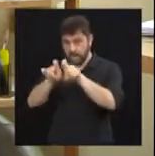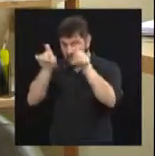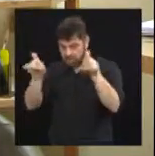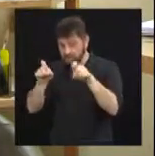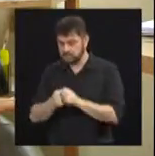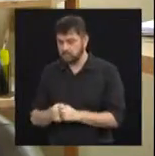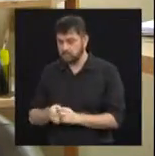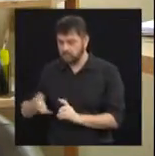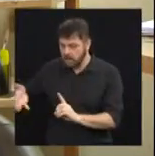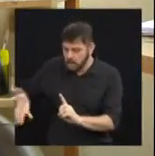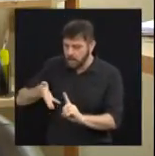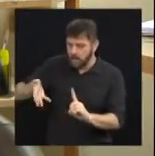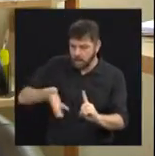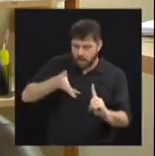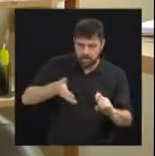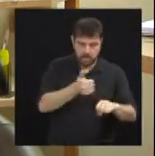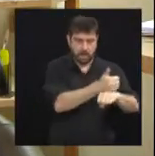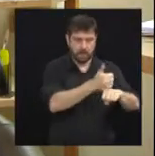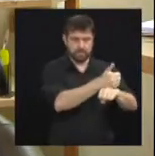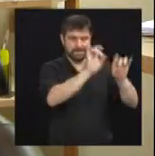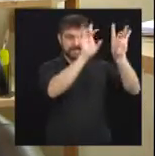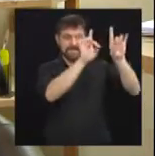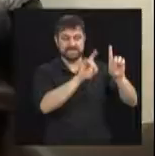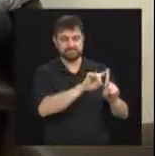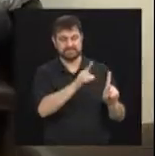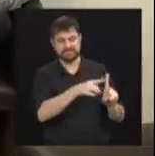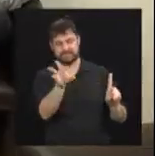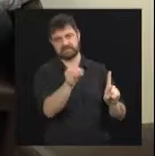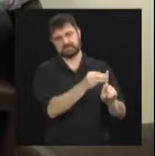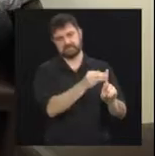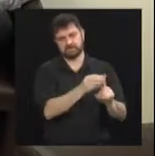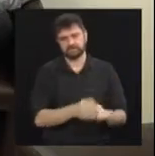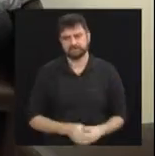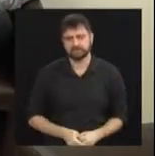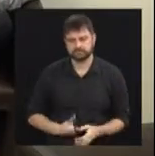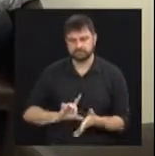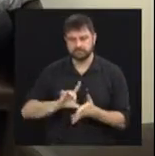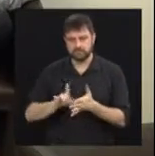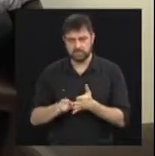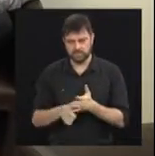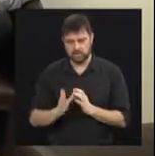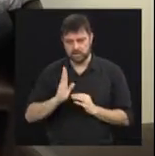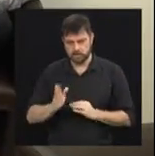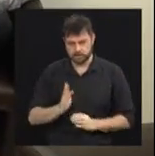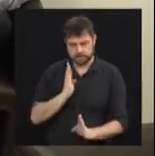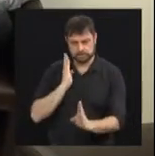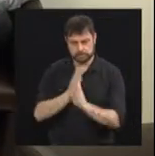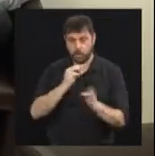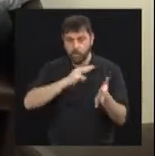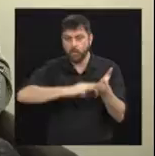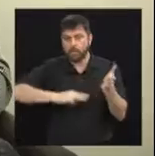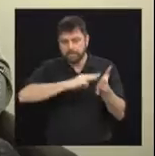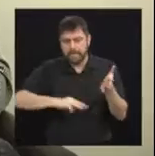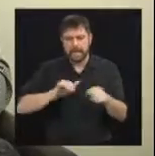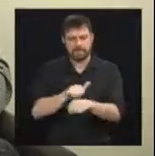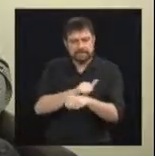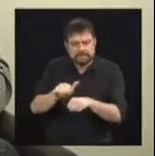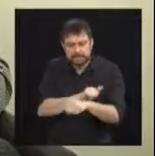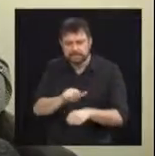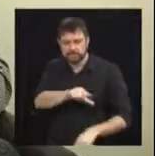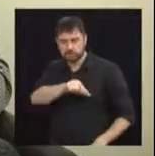ginecologista encaminha ao especialista em reprodução humana. Depois que foi então definido qual tratamento que vai